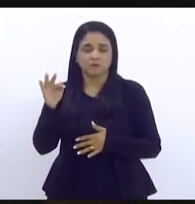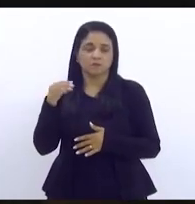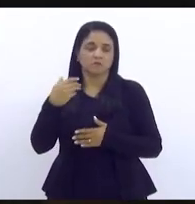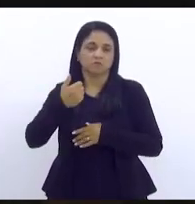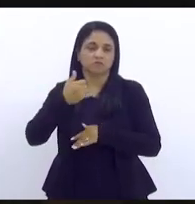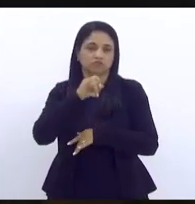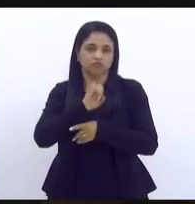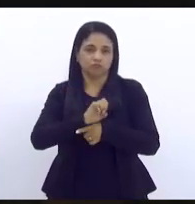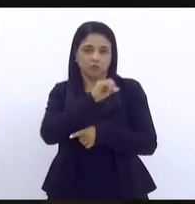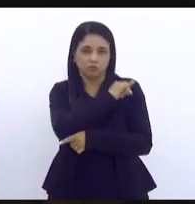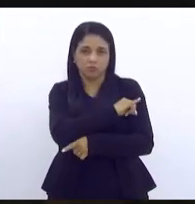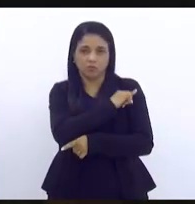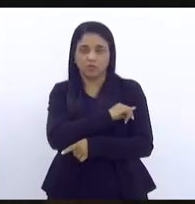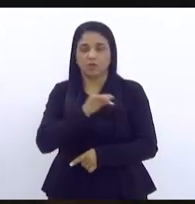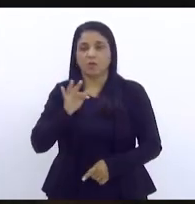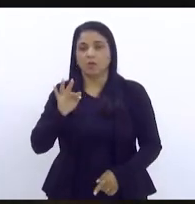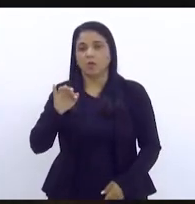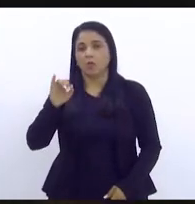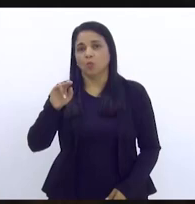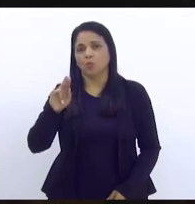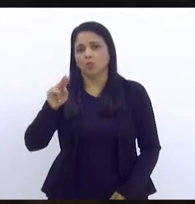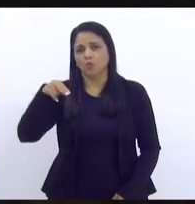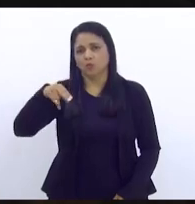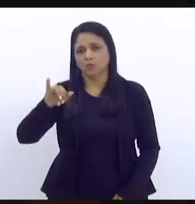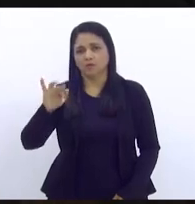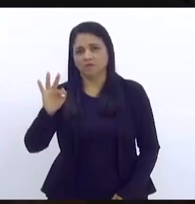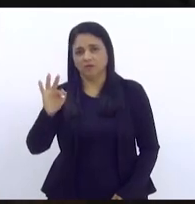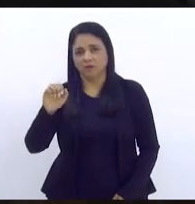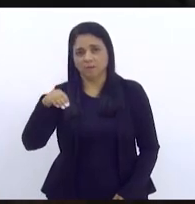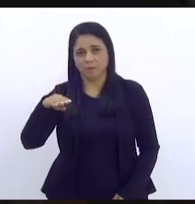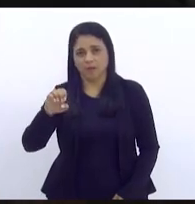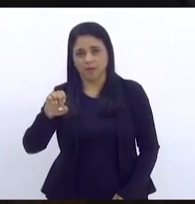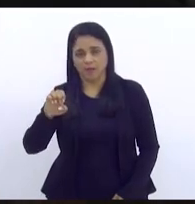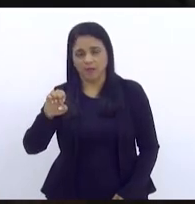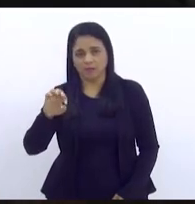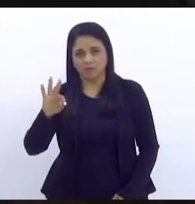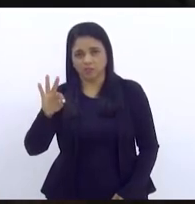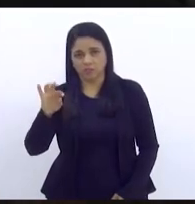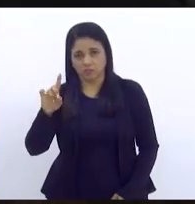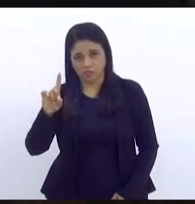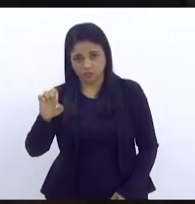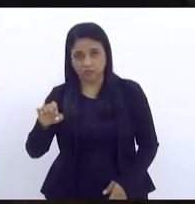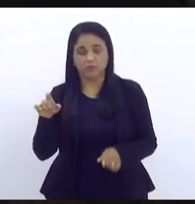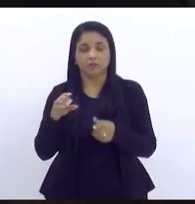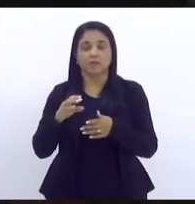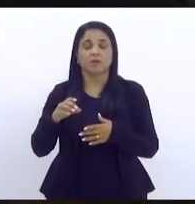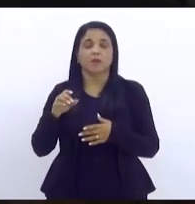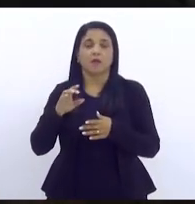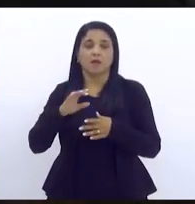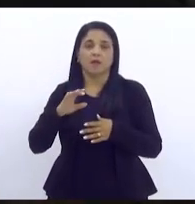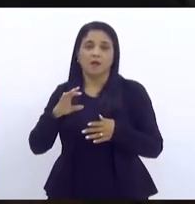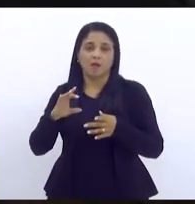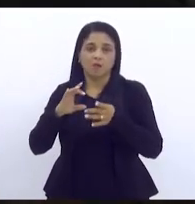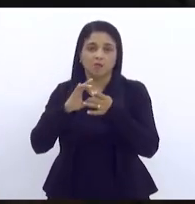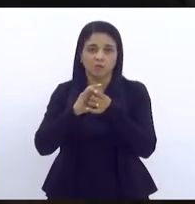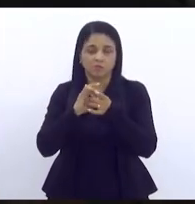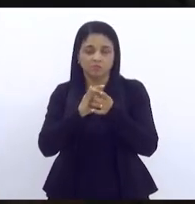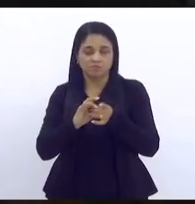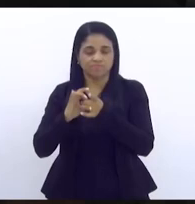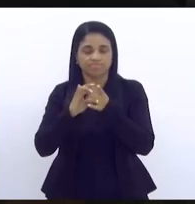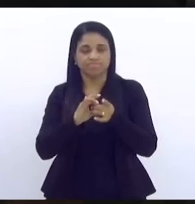a un ferge também tá na casa a rede de ONGs do Estado do Rio de Janeiro também tá aqui na